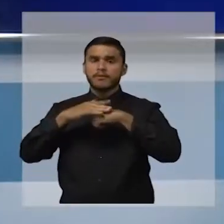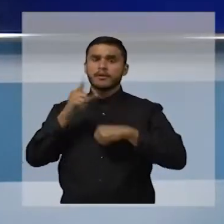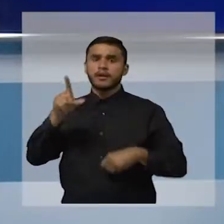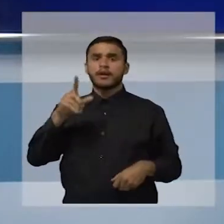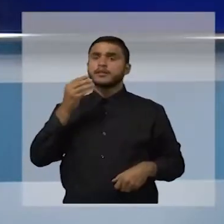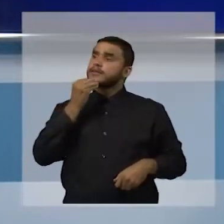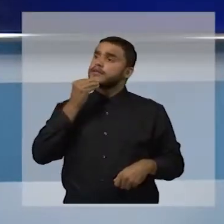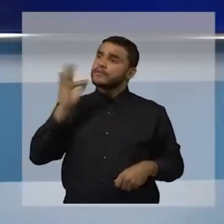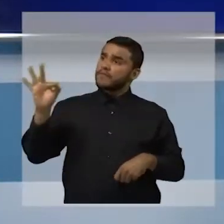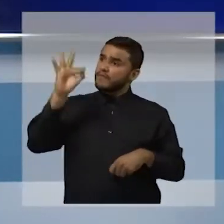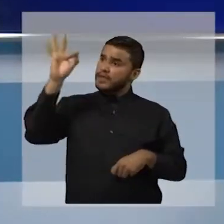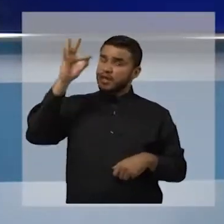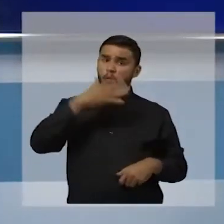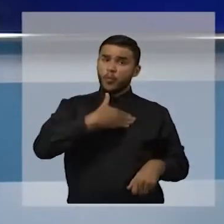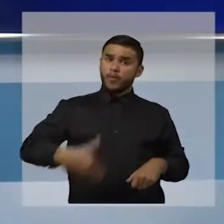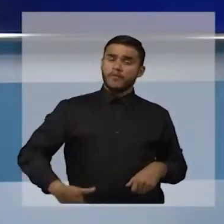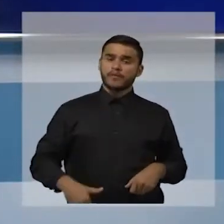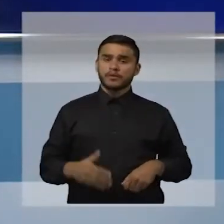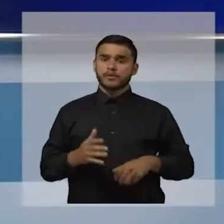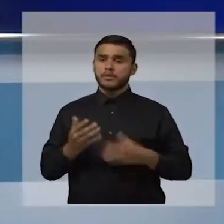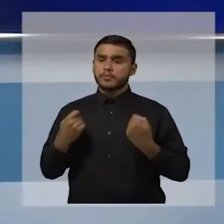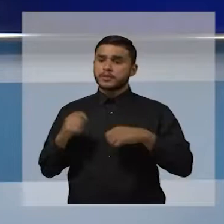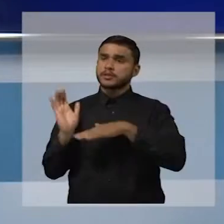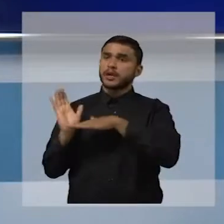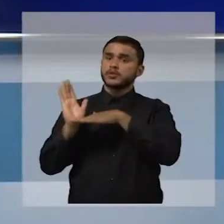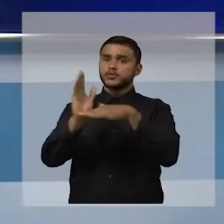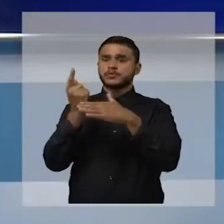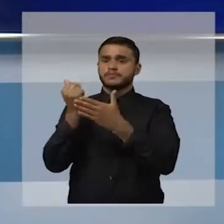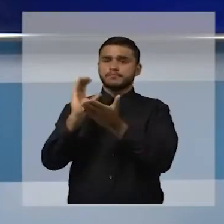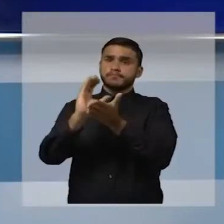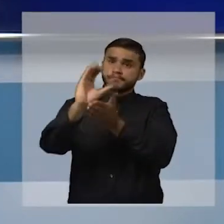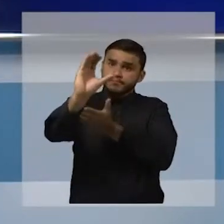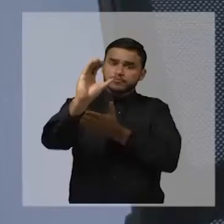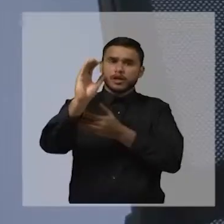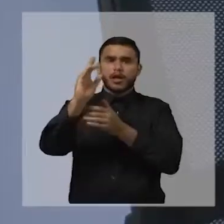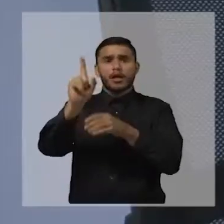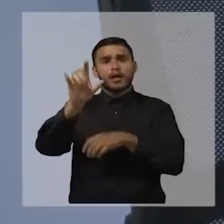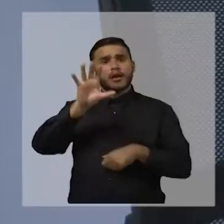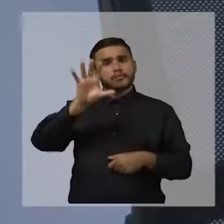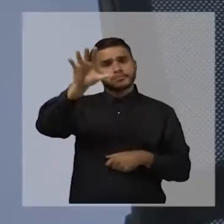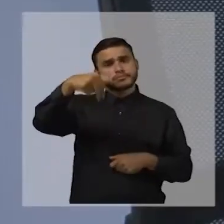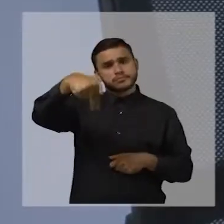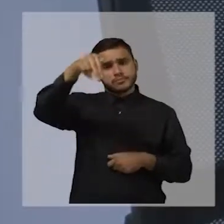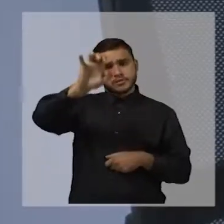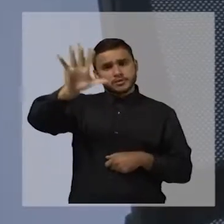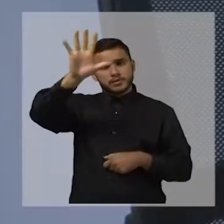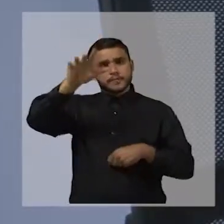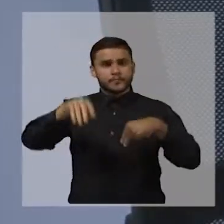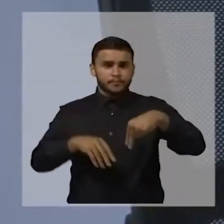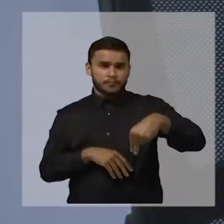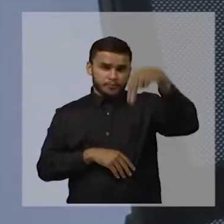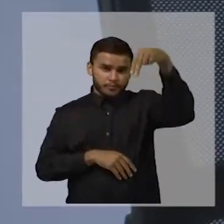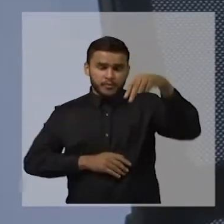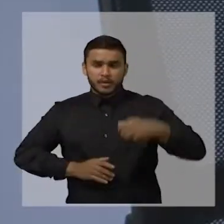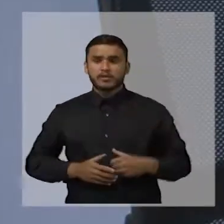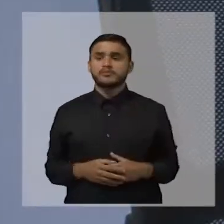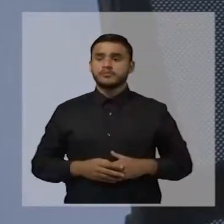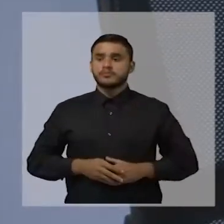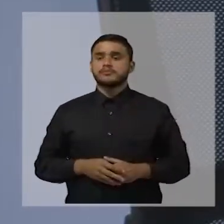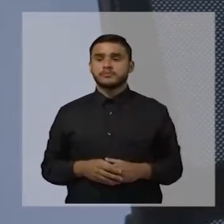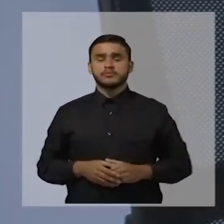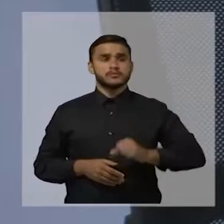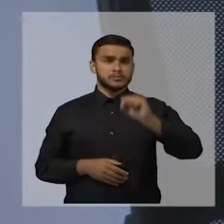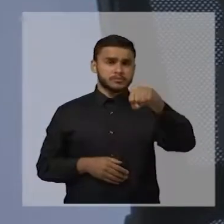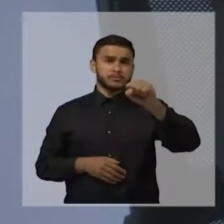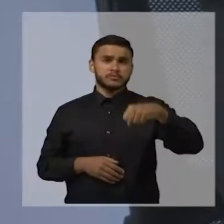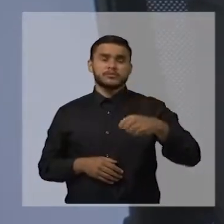devia ser feito pela região mais pobre. Então eu não acredito em melhora de jeito Então vamos nenhum. continuar de pires na mão. Eu acho que vai